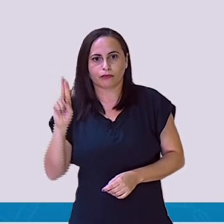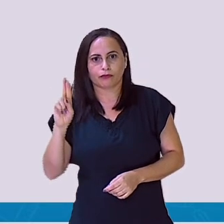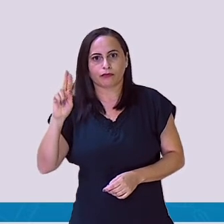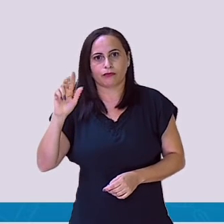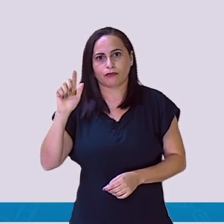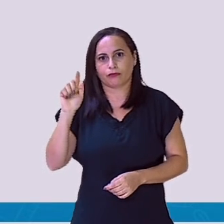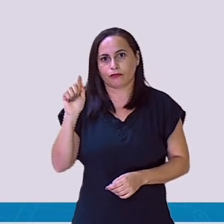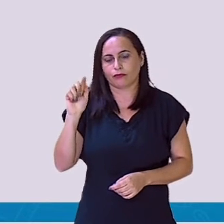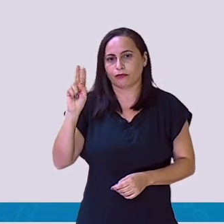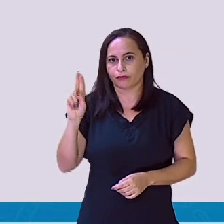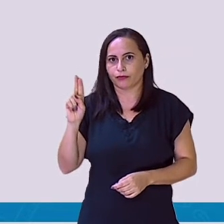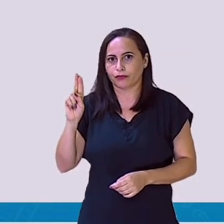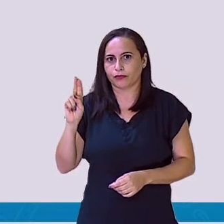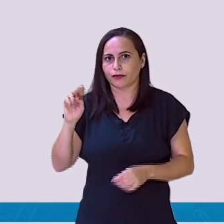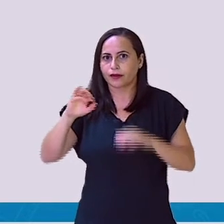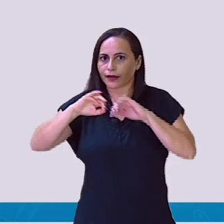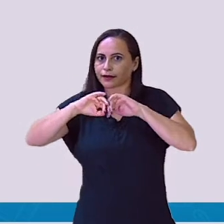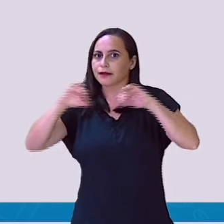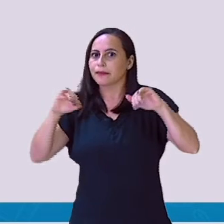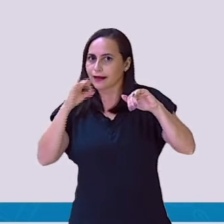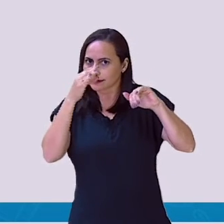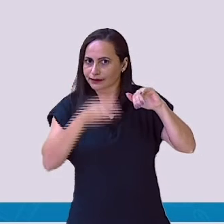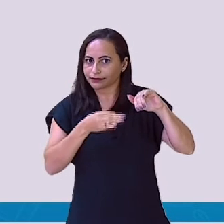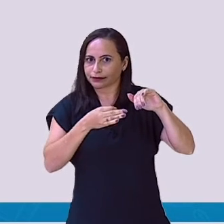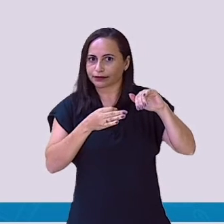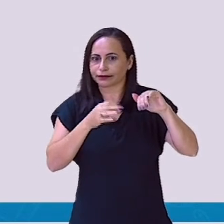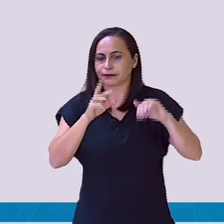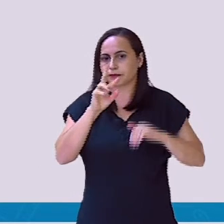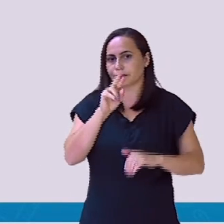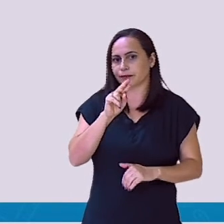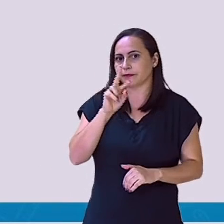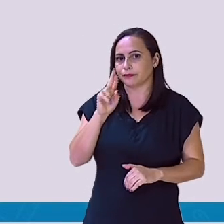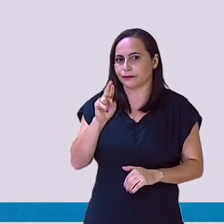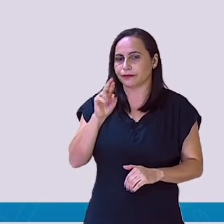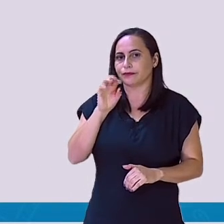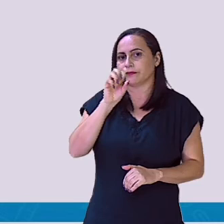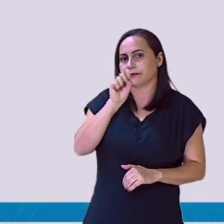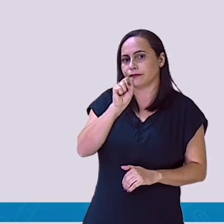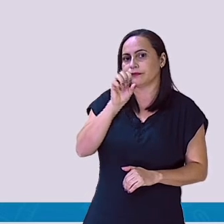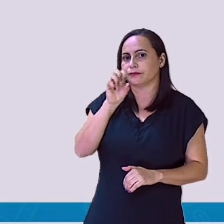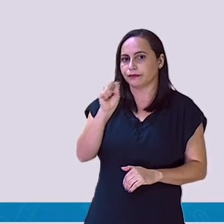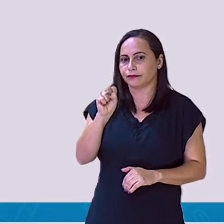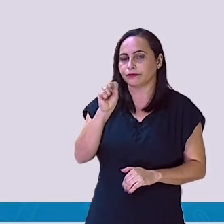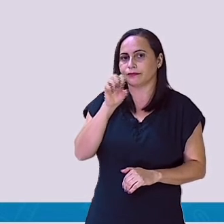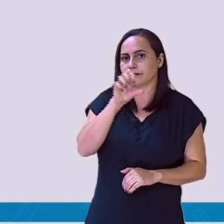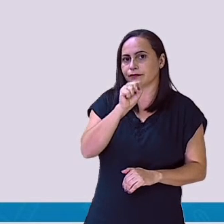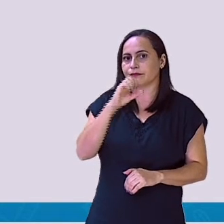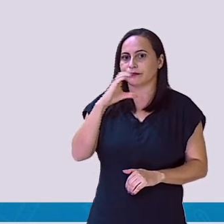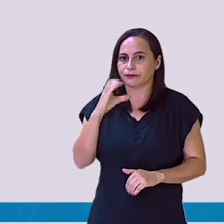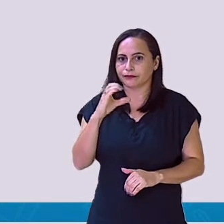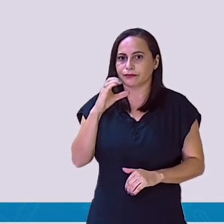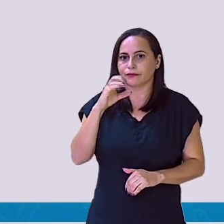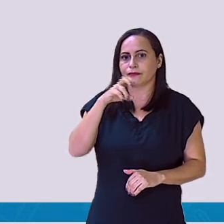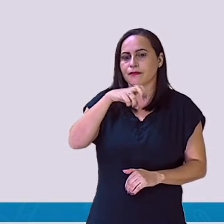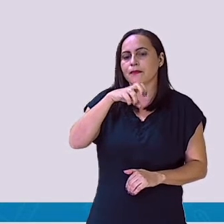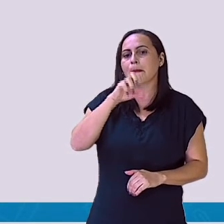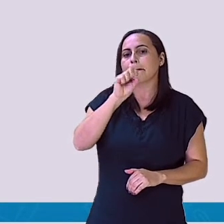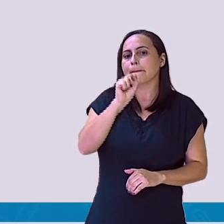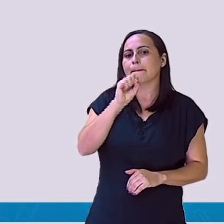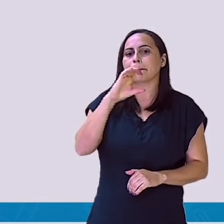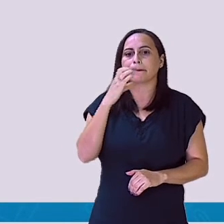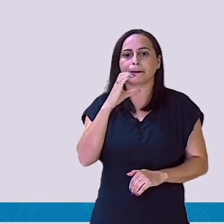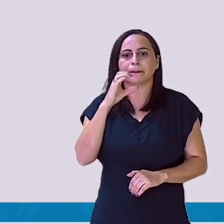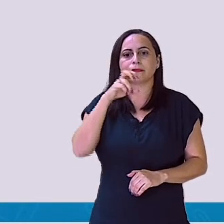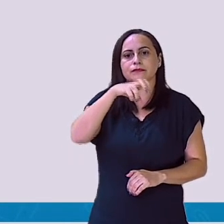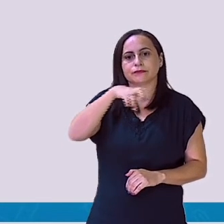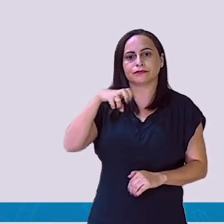separam? RR, SS, SC, SC cedilha, XC,